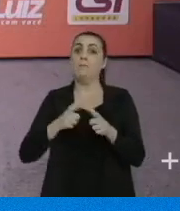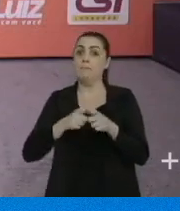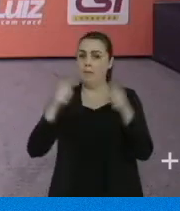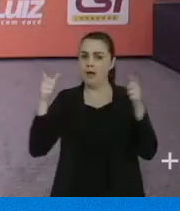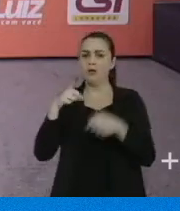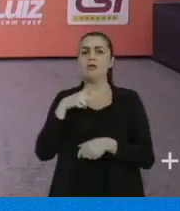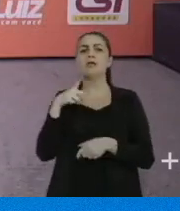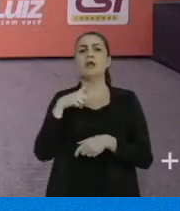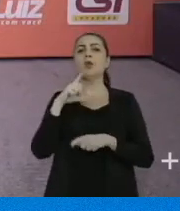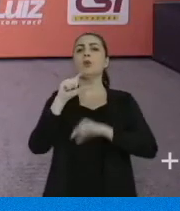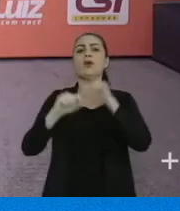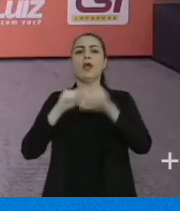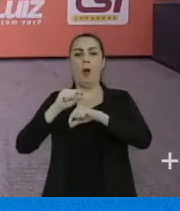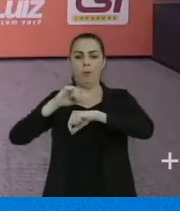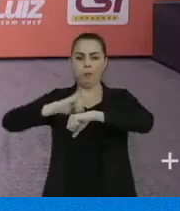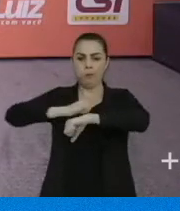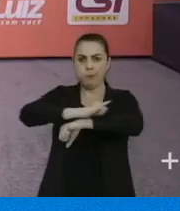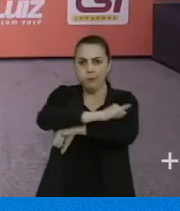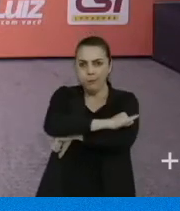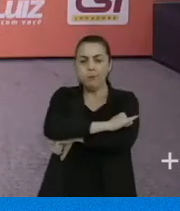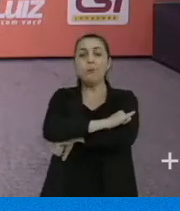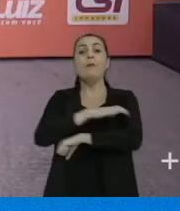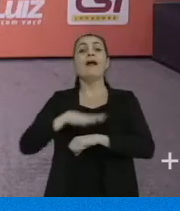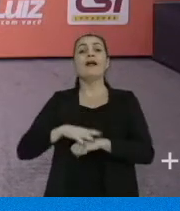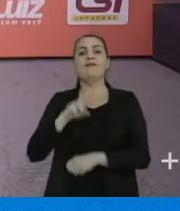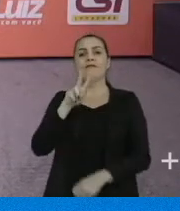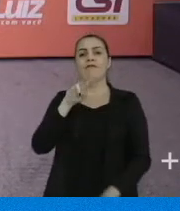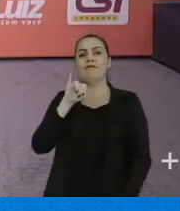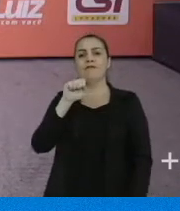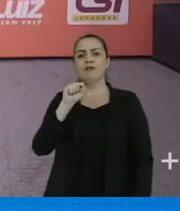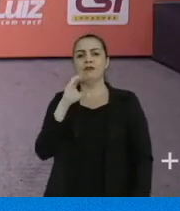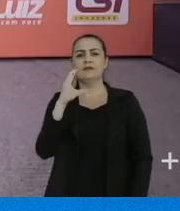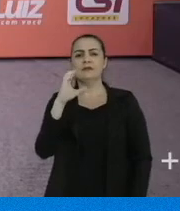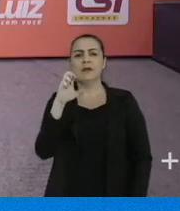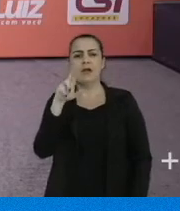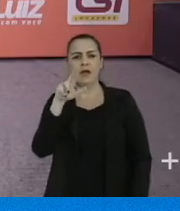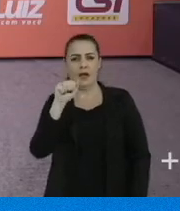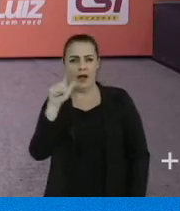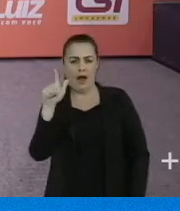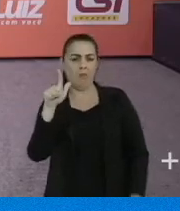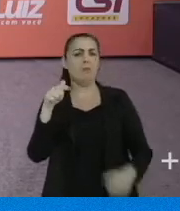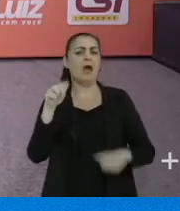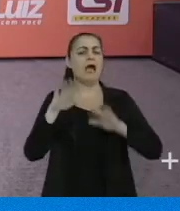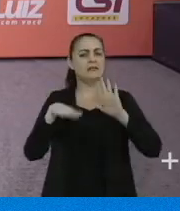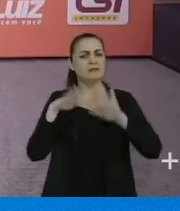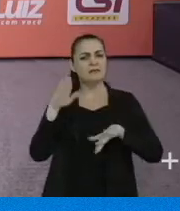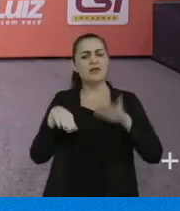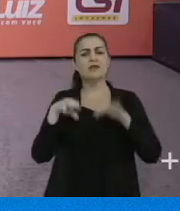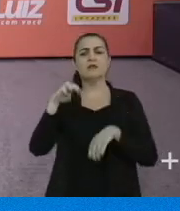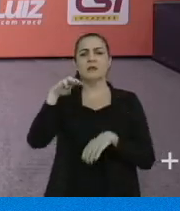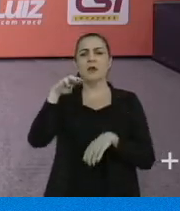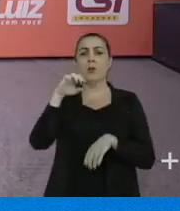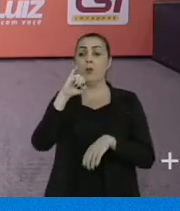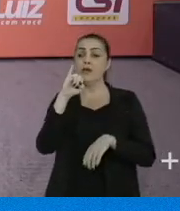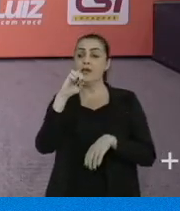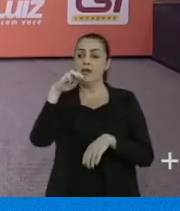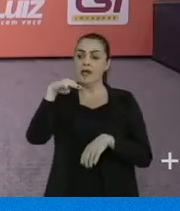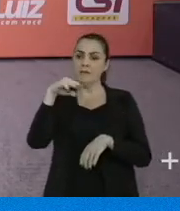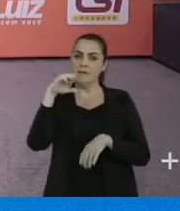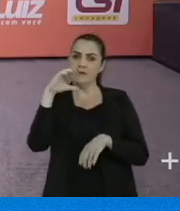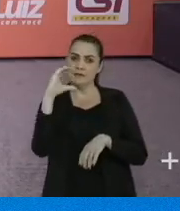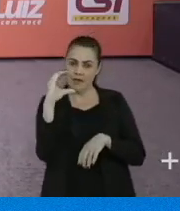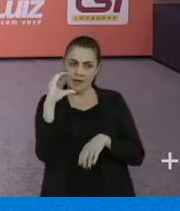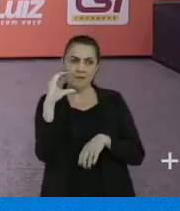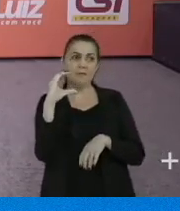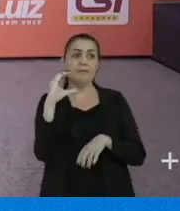pelo IMC não tem o peso obeso, mas aí é onde o IMC não é um padrão razoável